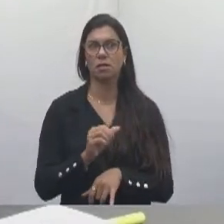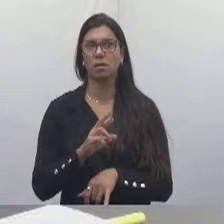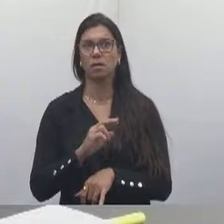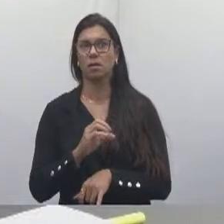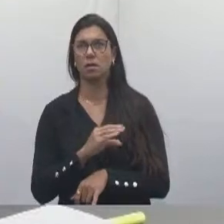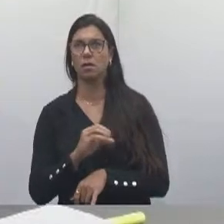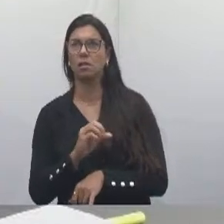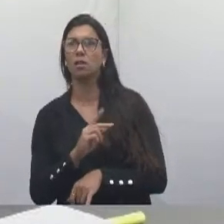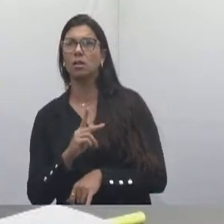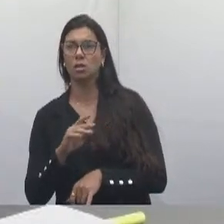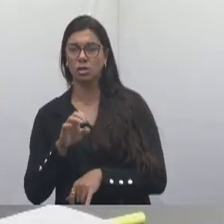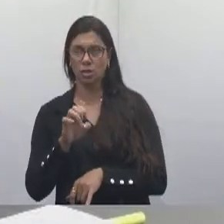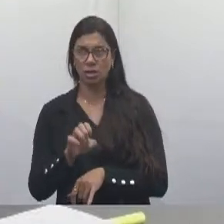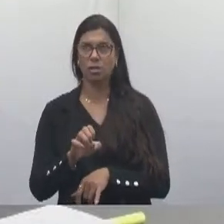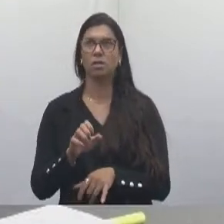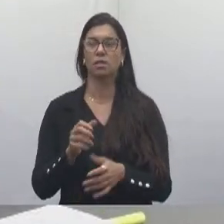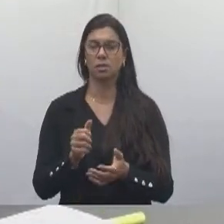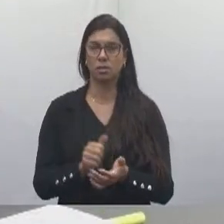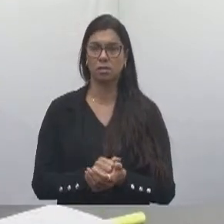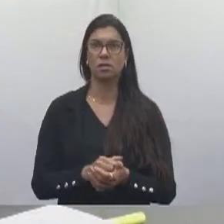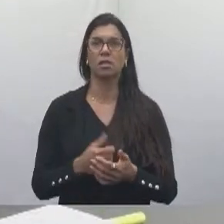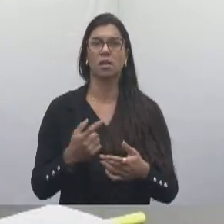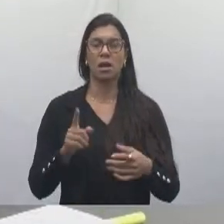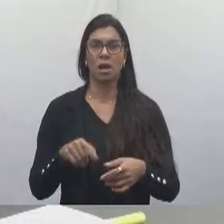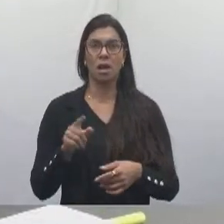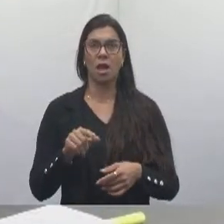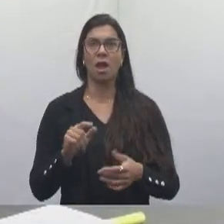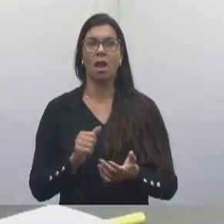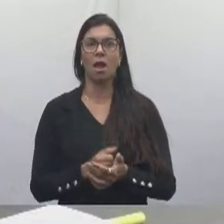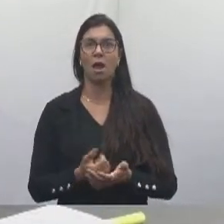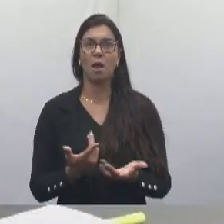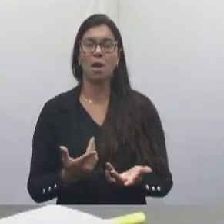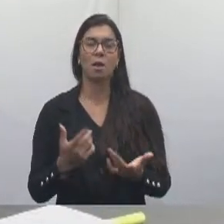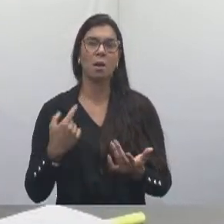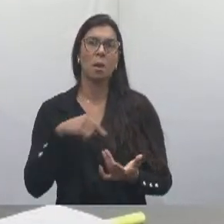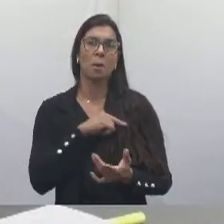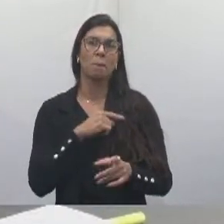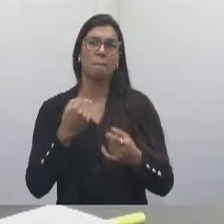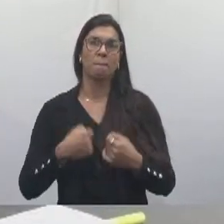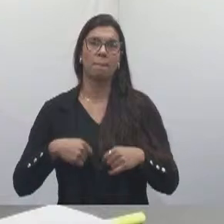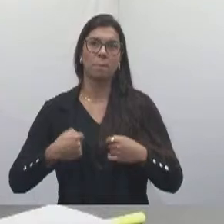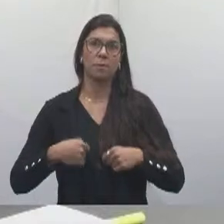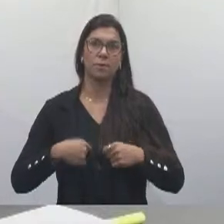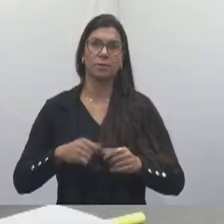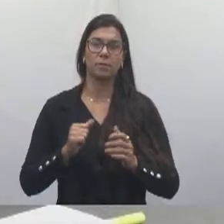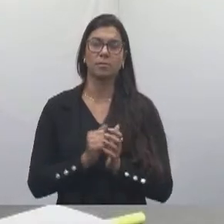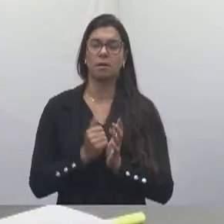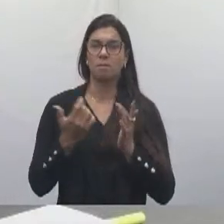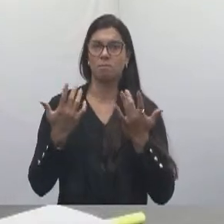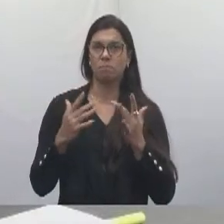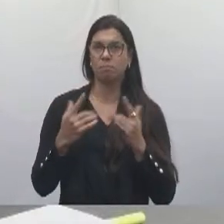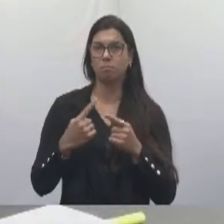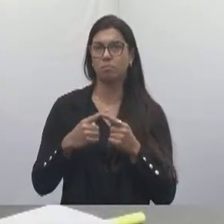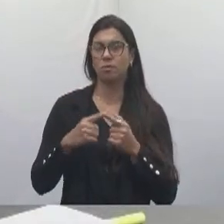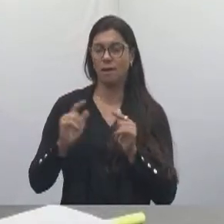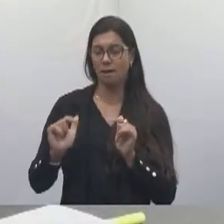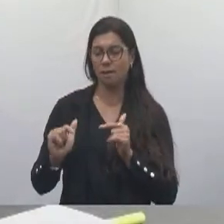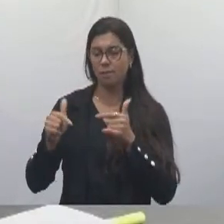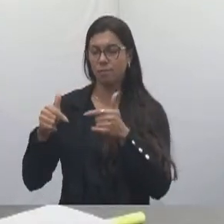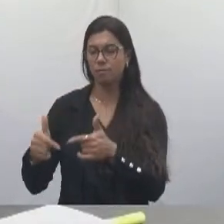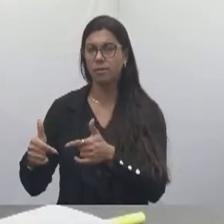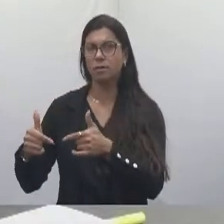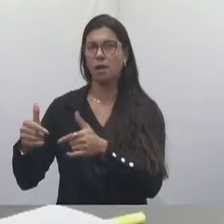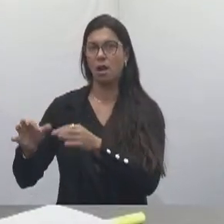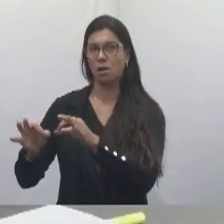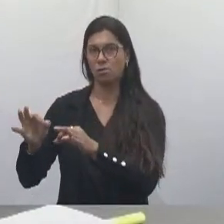município. Então, é um ponto que tem que ser parabenizado realmente, porque para você poder enfrentar a justiça, tem que